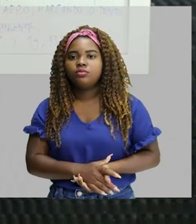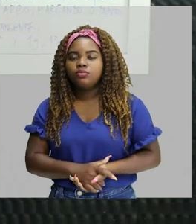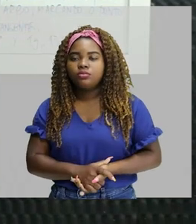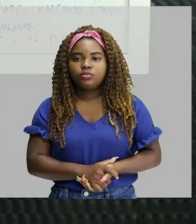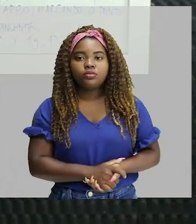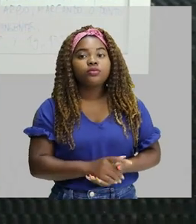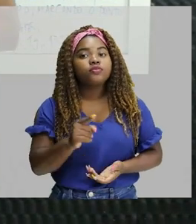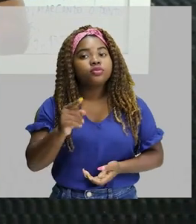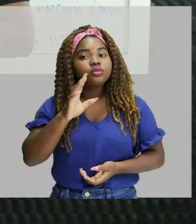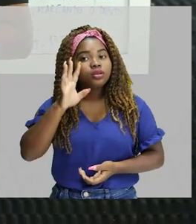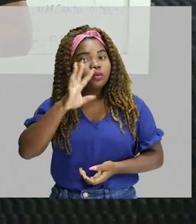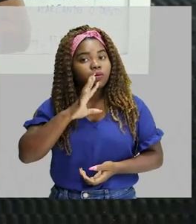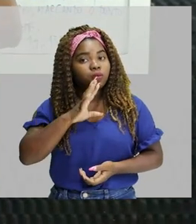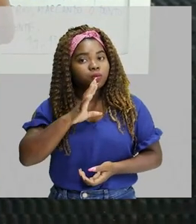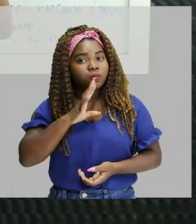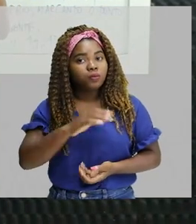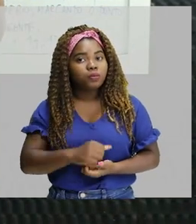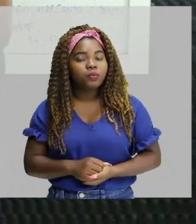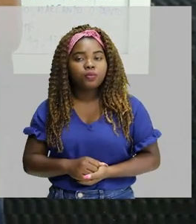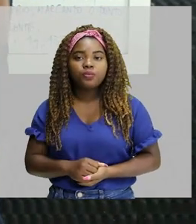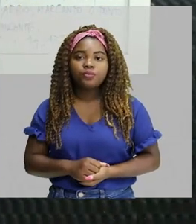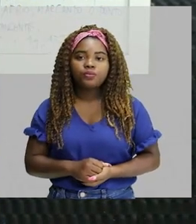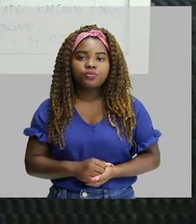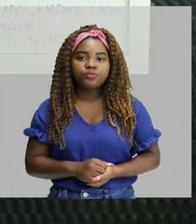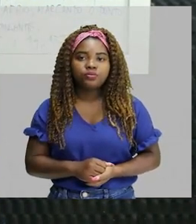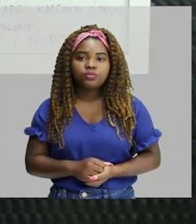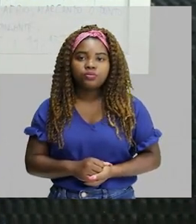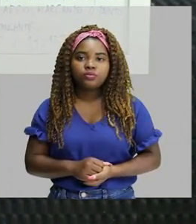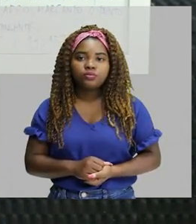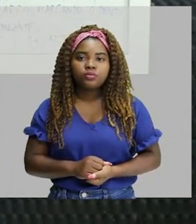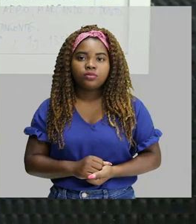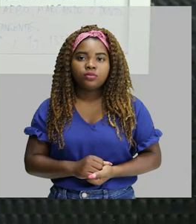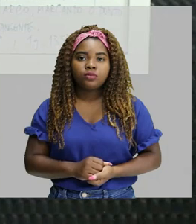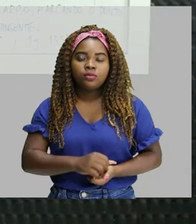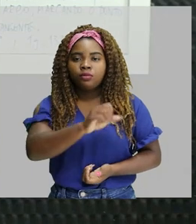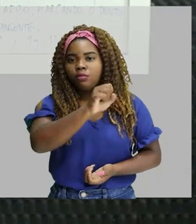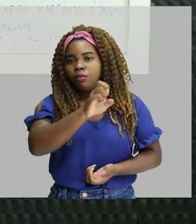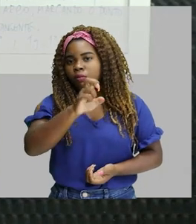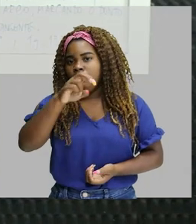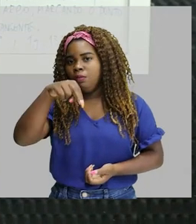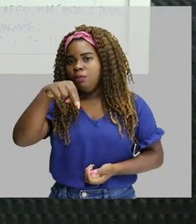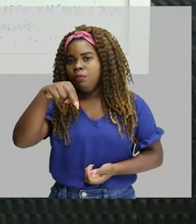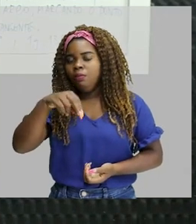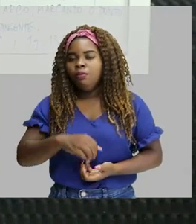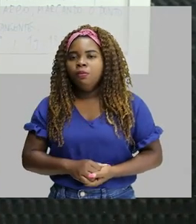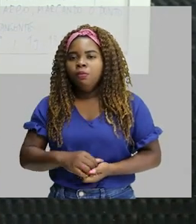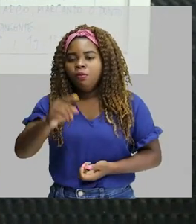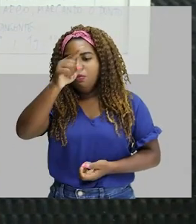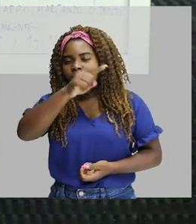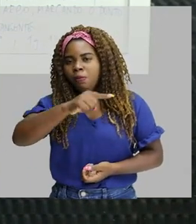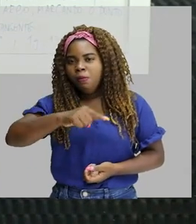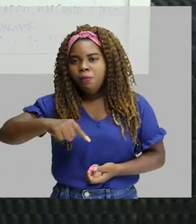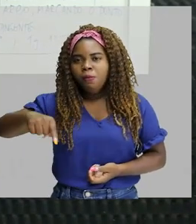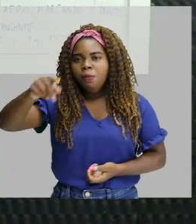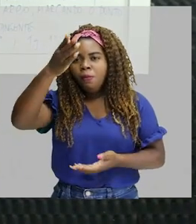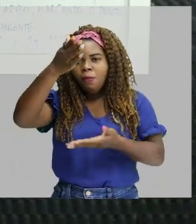você conhece lá da razão trigonométrica certo então gente os senos dos Arcos são as